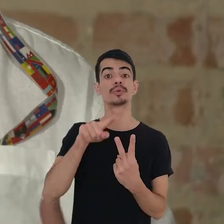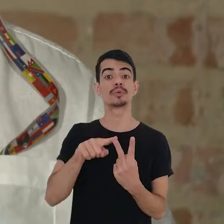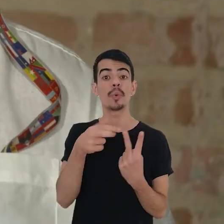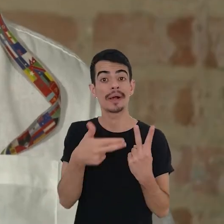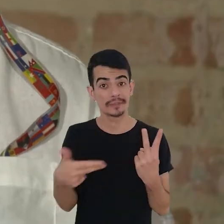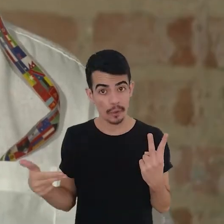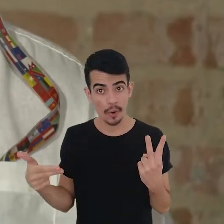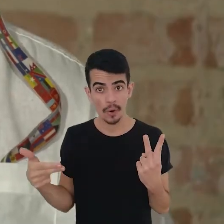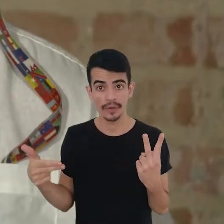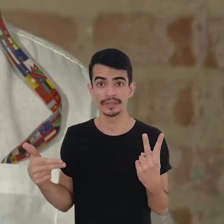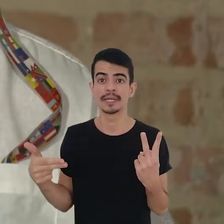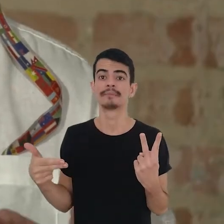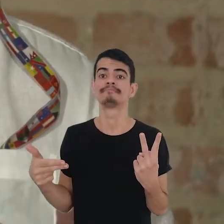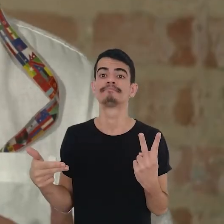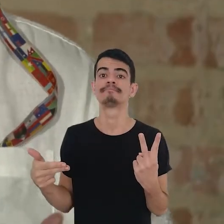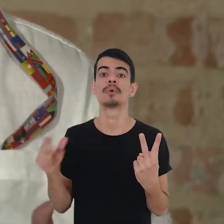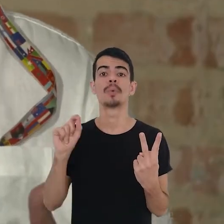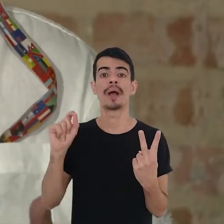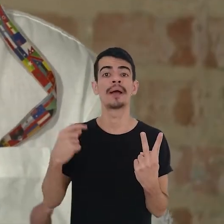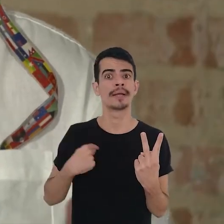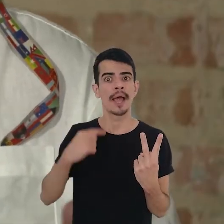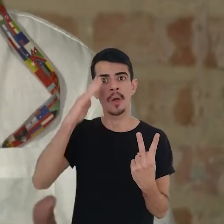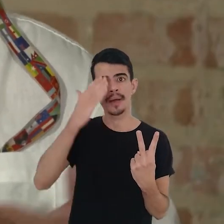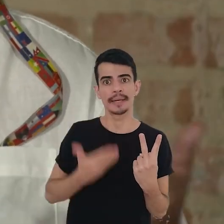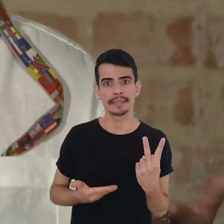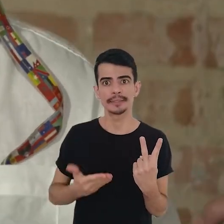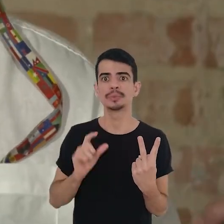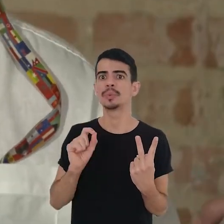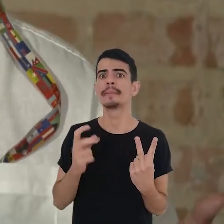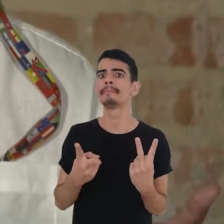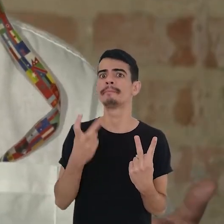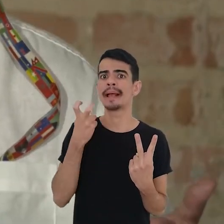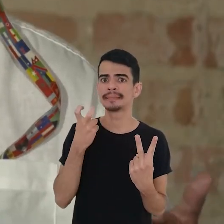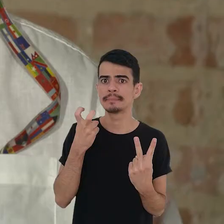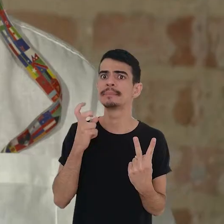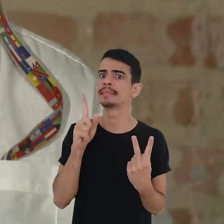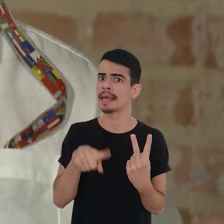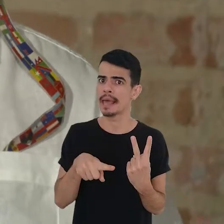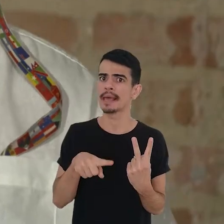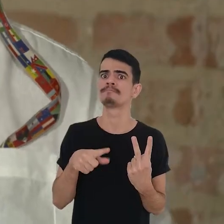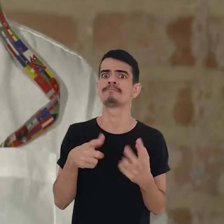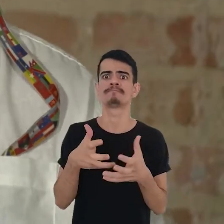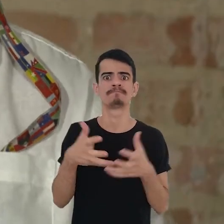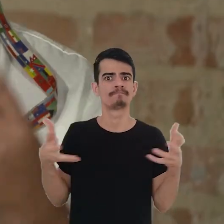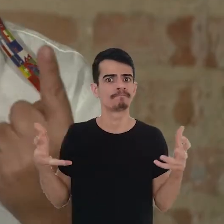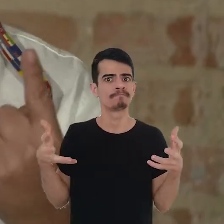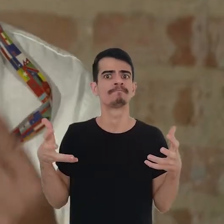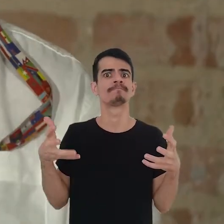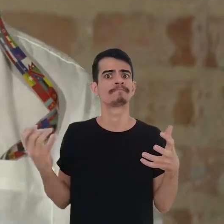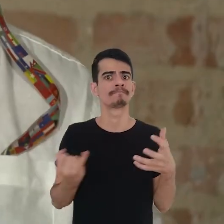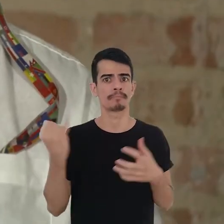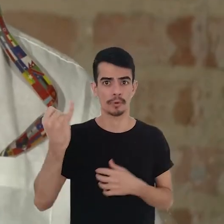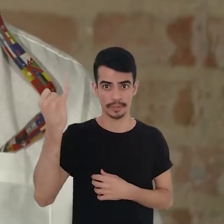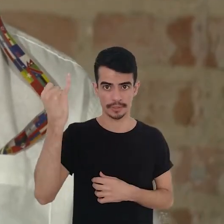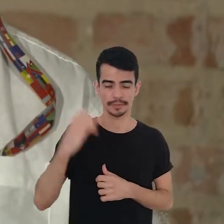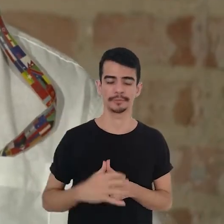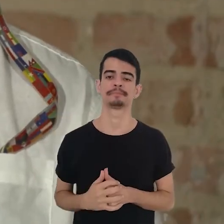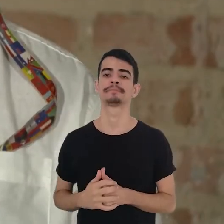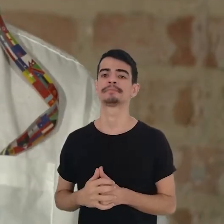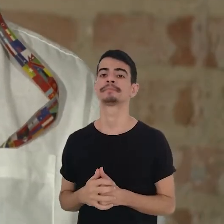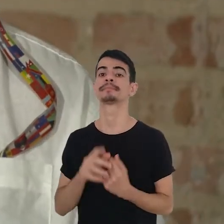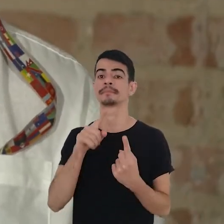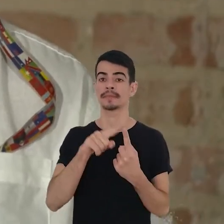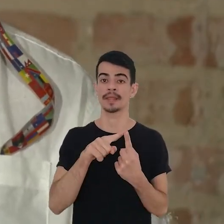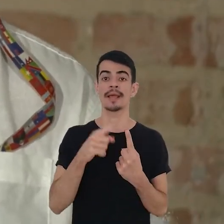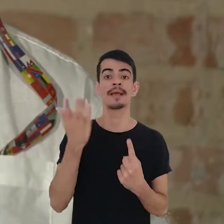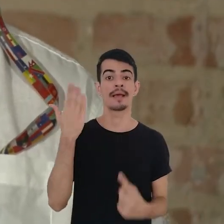que as mudanças climáticas, elas são algo de grande escala. A primeira delas, na minha primeira expedição à Antártica,